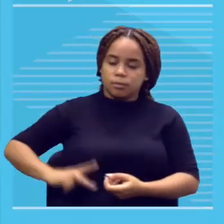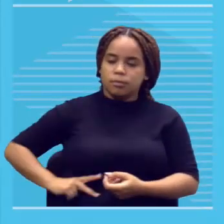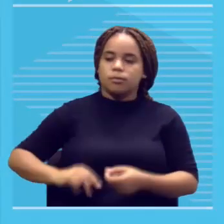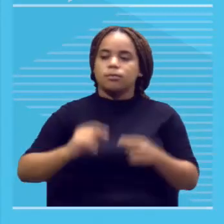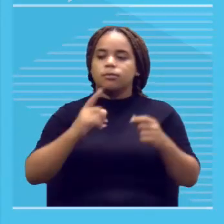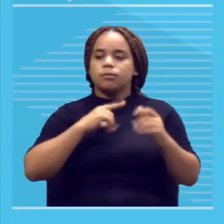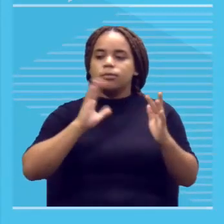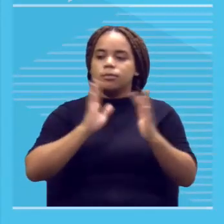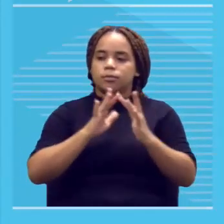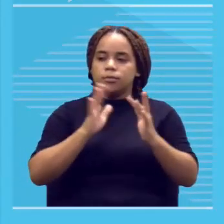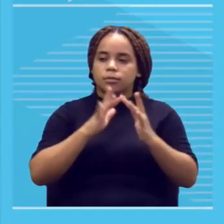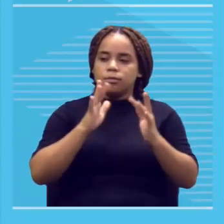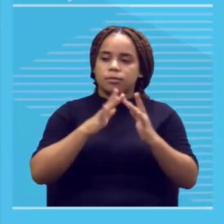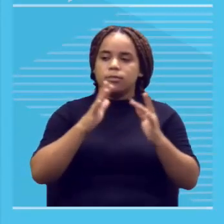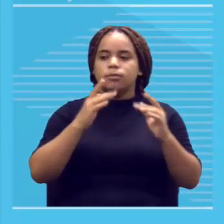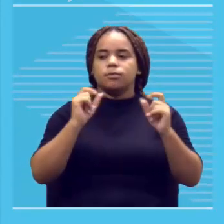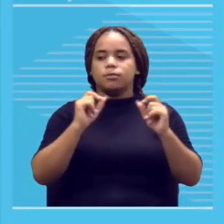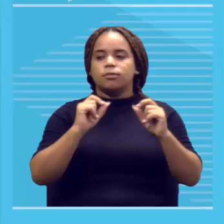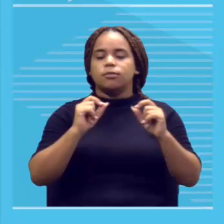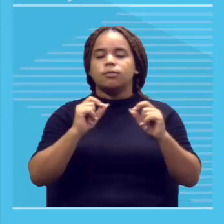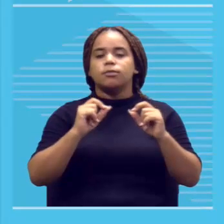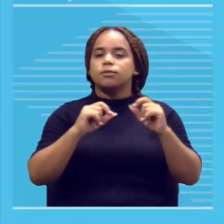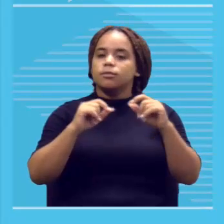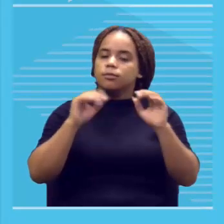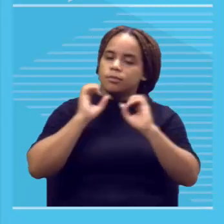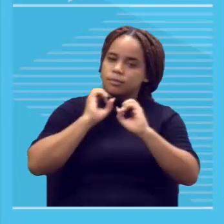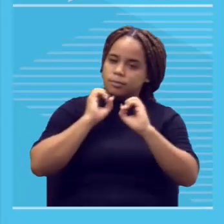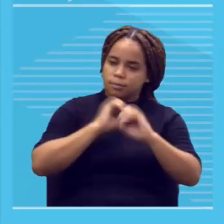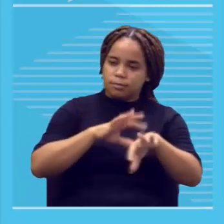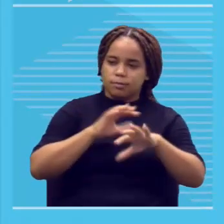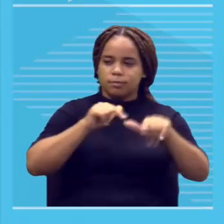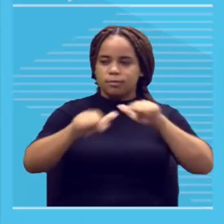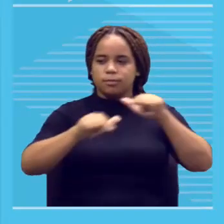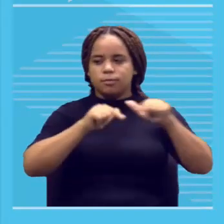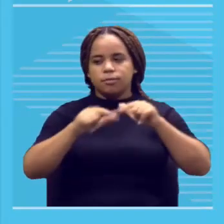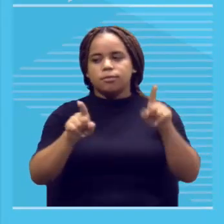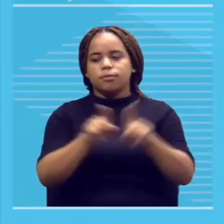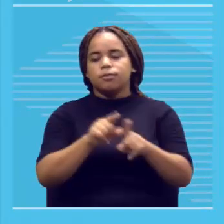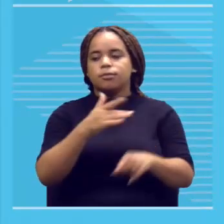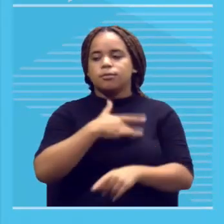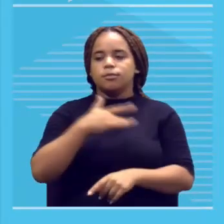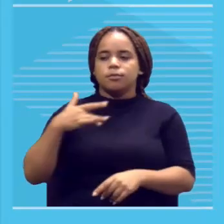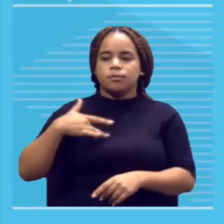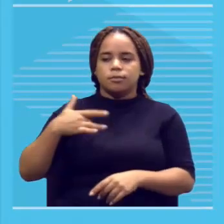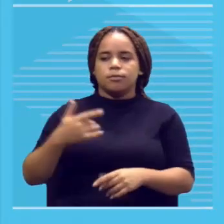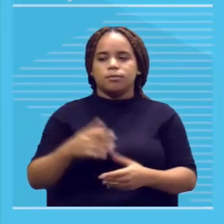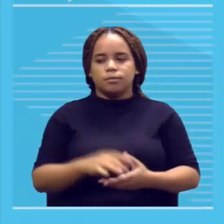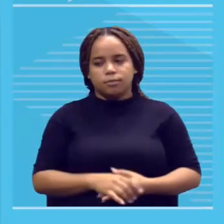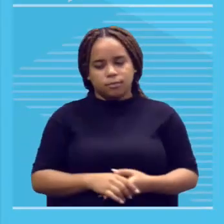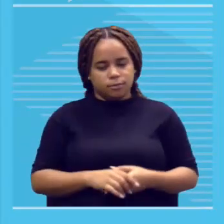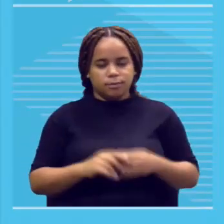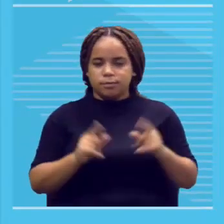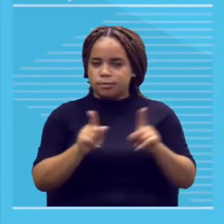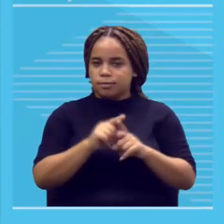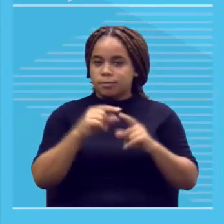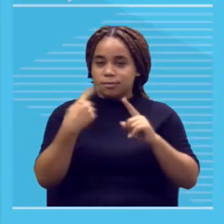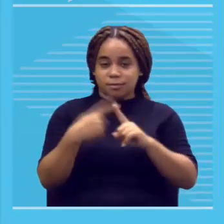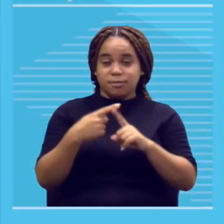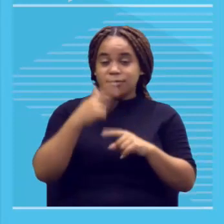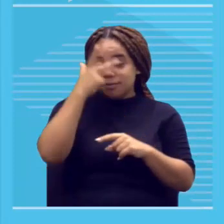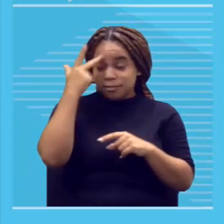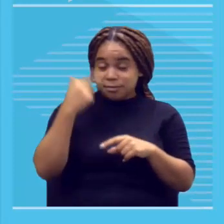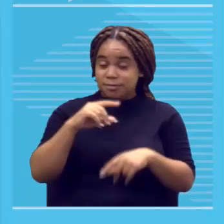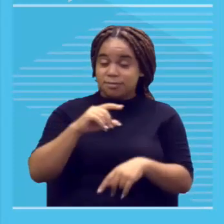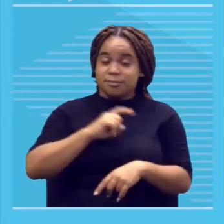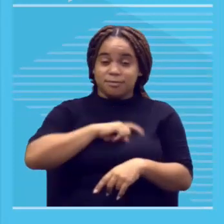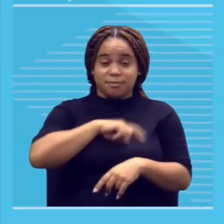saúde a emprego a educação porque porque se as pessoas pobres ficarem AVC nesse tipo de canalha que tem no